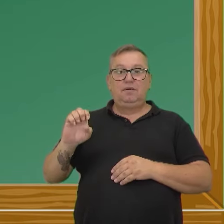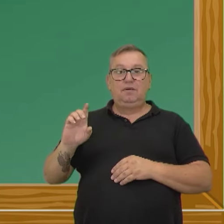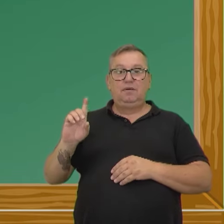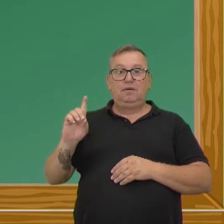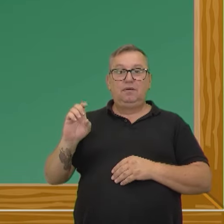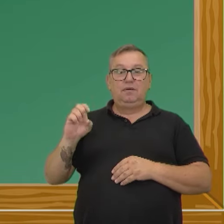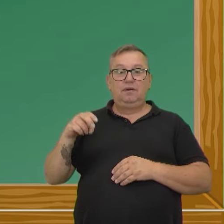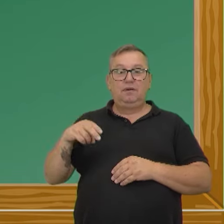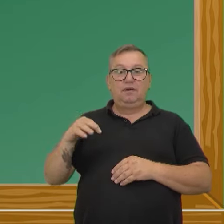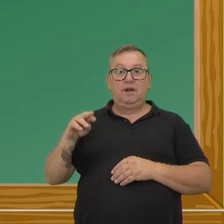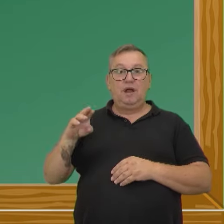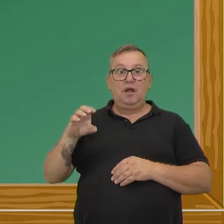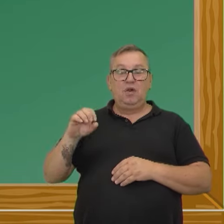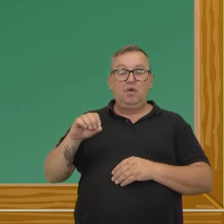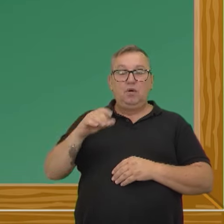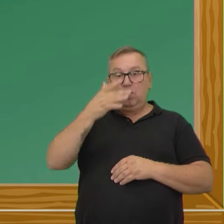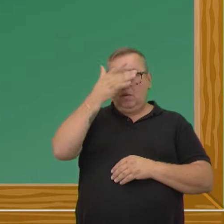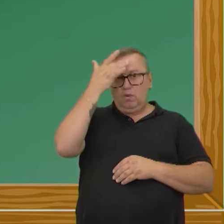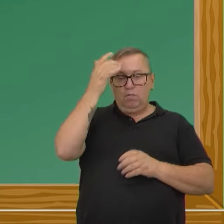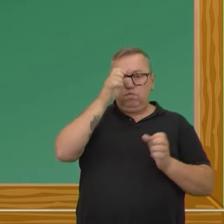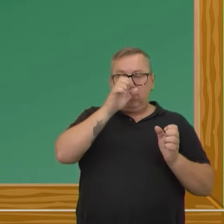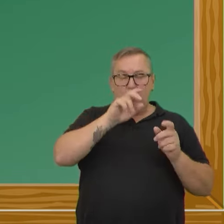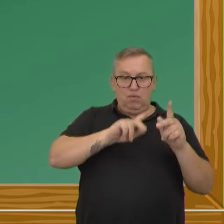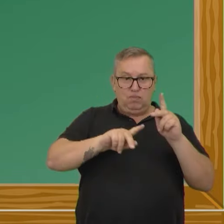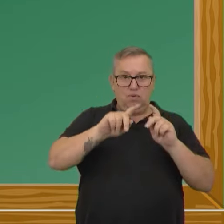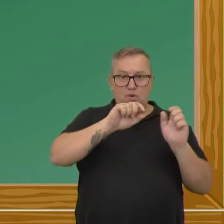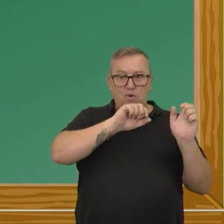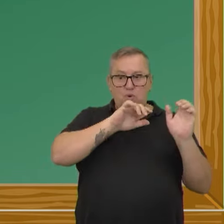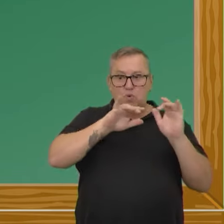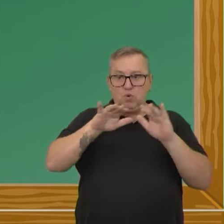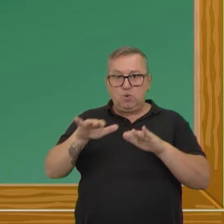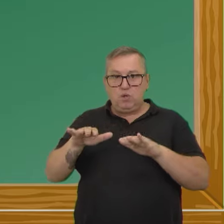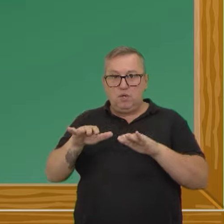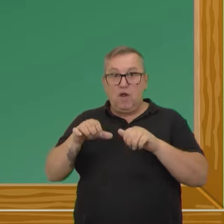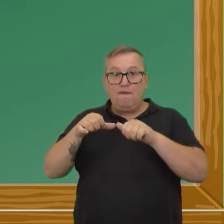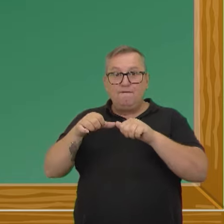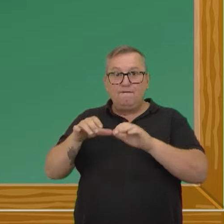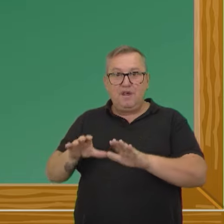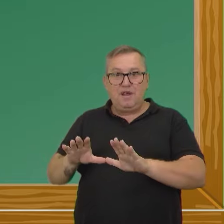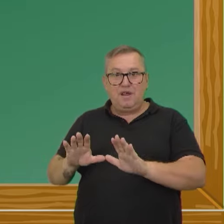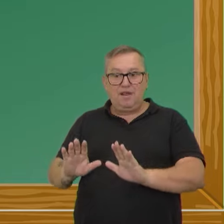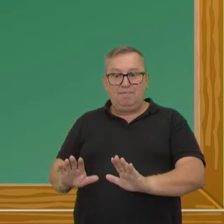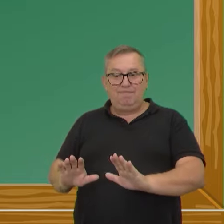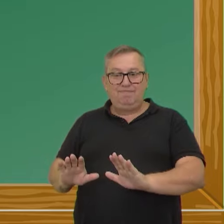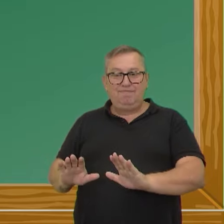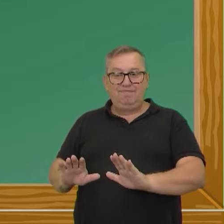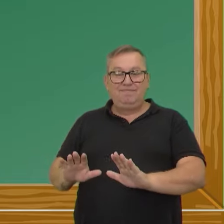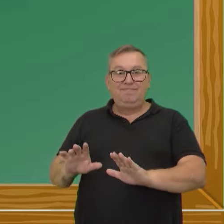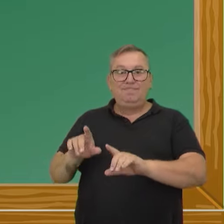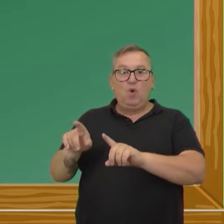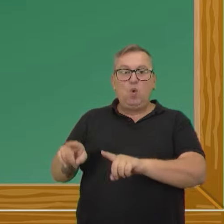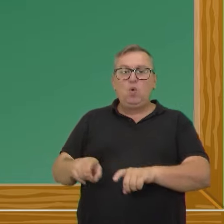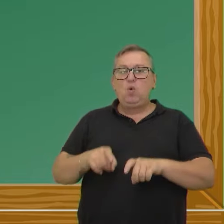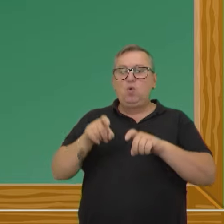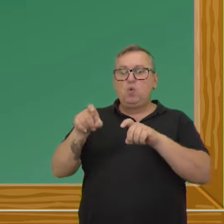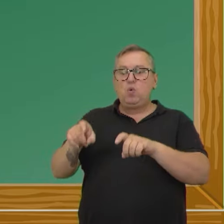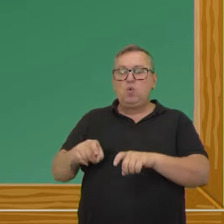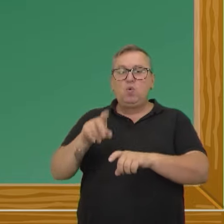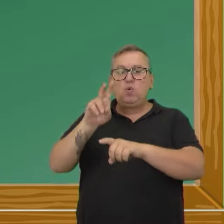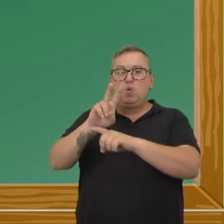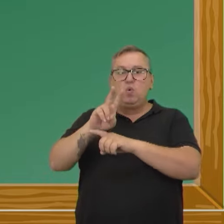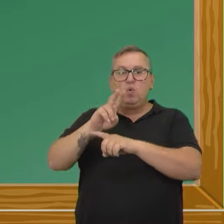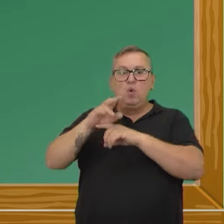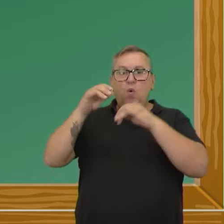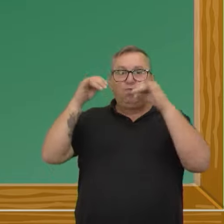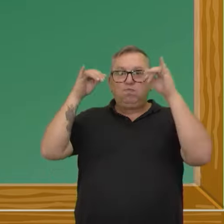Sedentários. Povos que fixam moradas e que se dedicam à agricultura e à criação de gado. Aqui é muito importante a gente